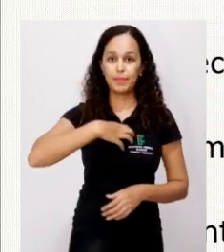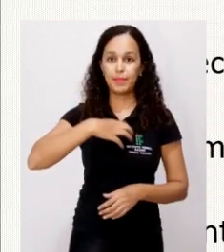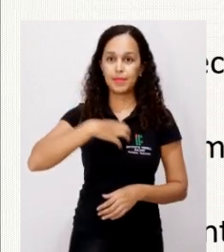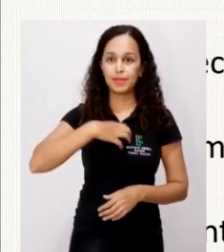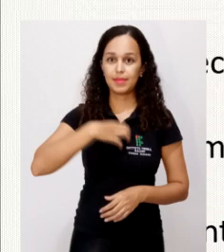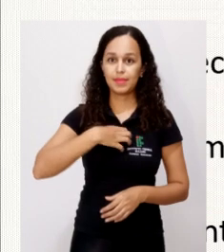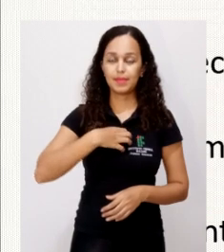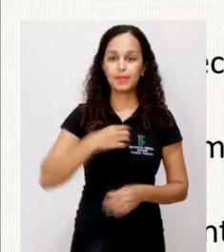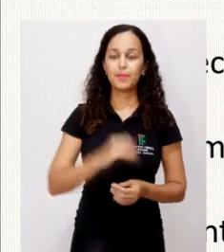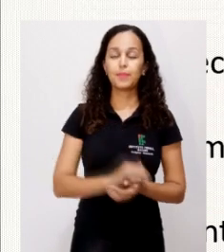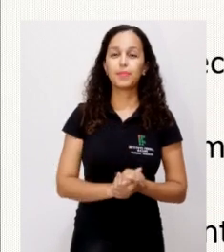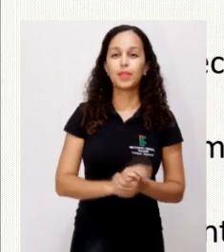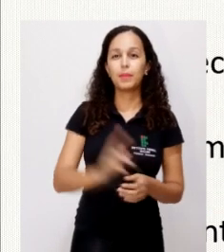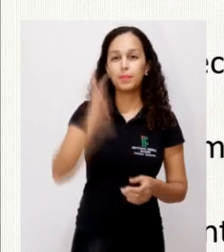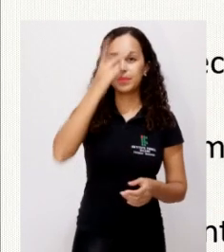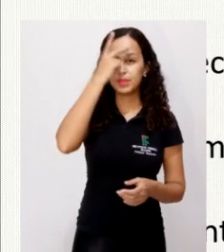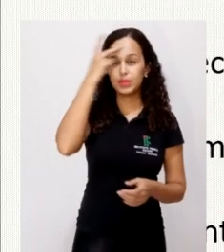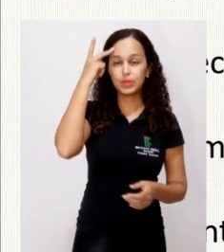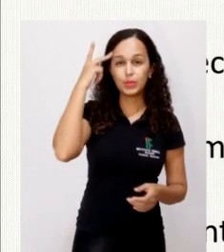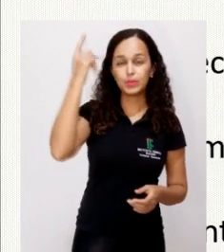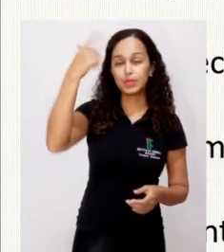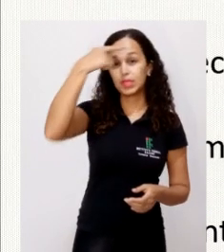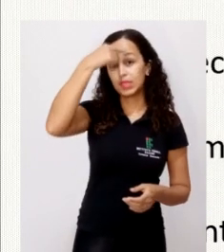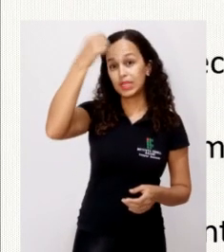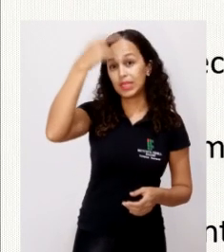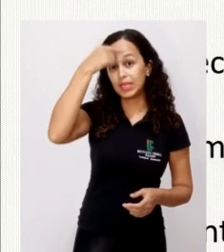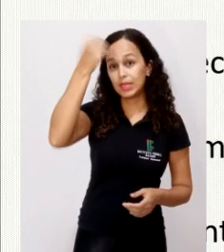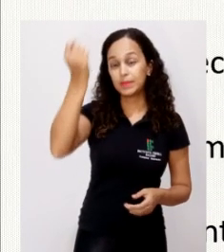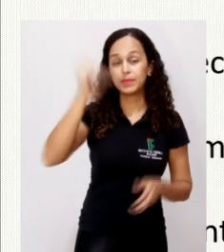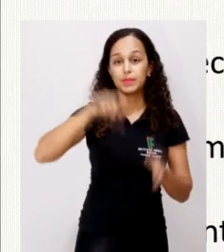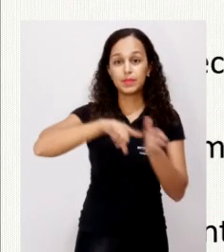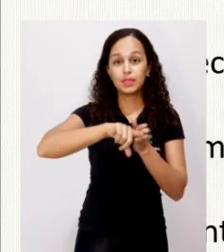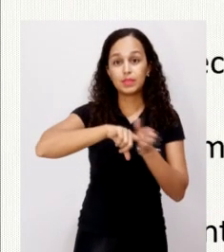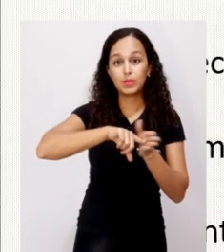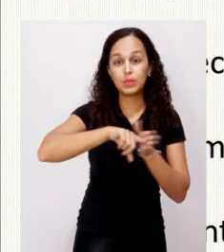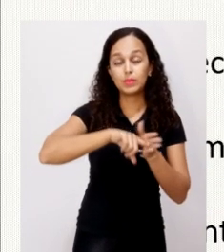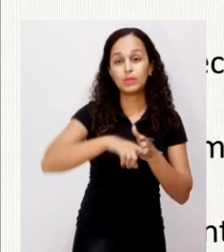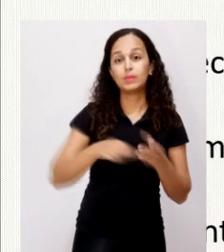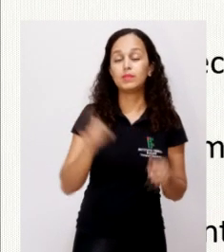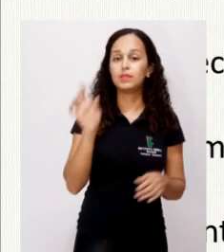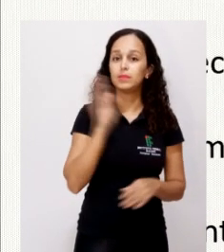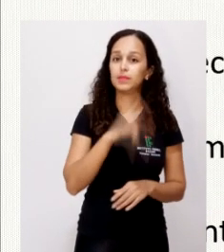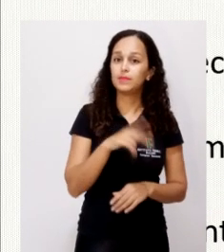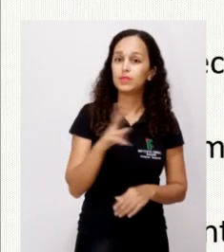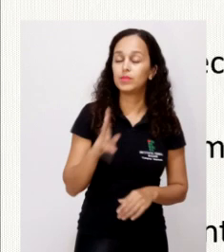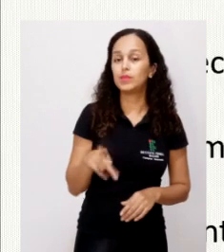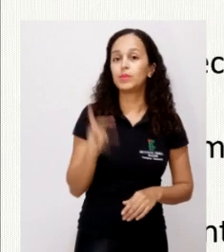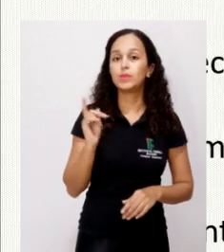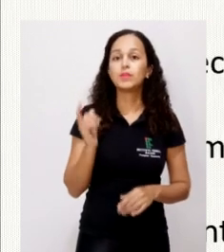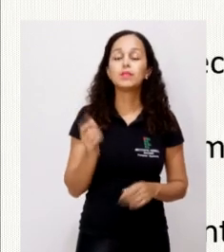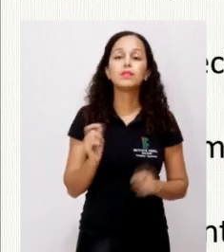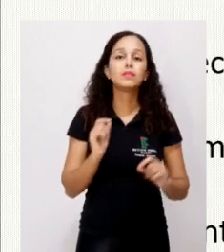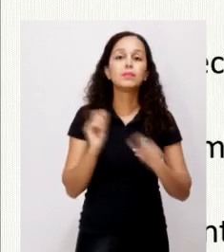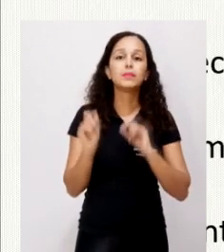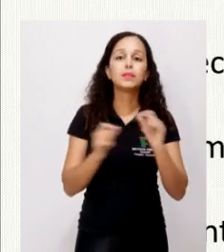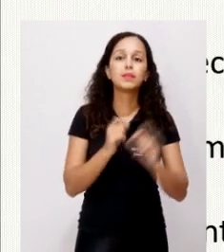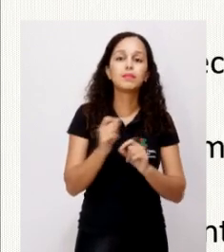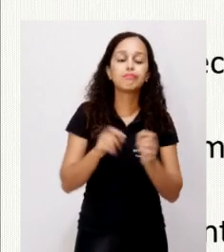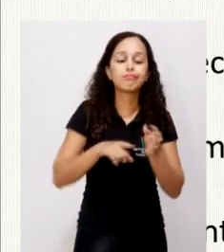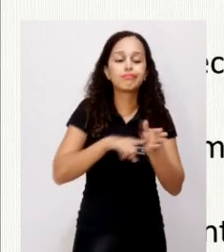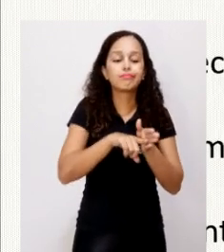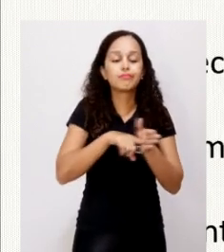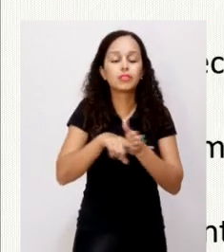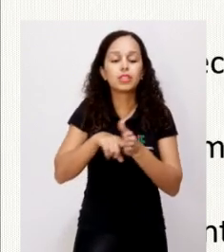na UFBA, composto por acadêmicos, pesquisadores e professores, com o intuito de fazer esse resgate